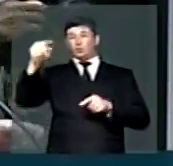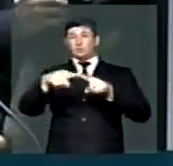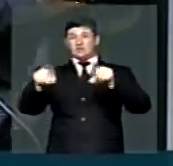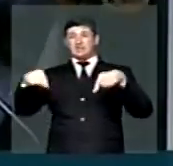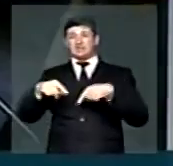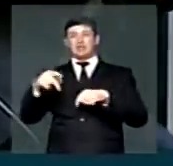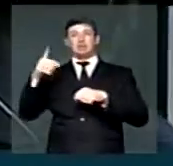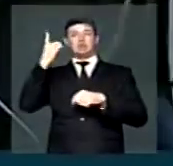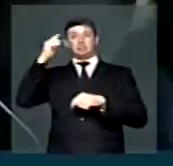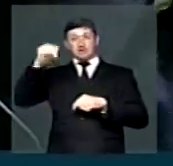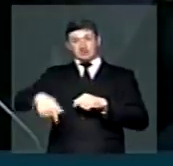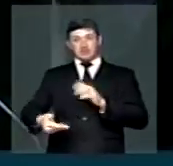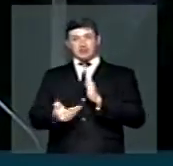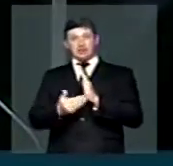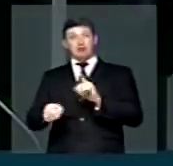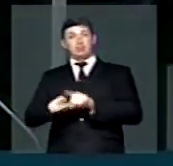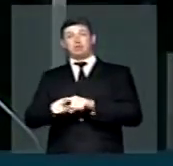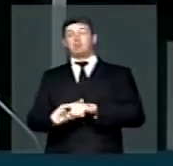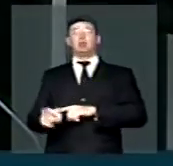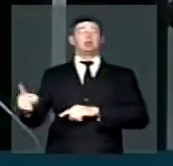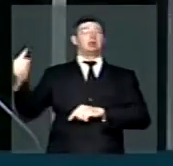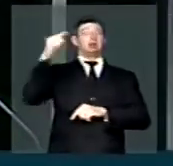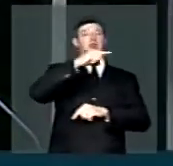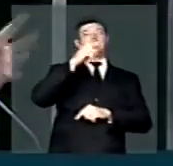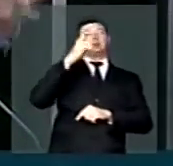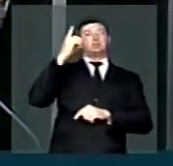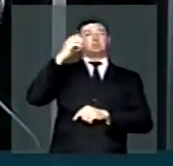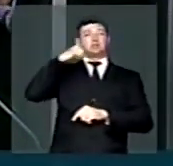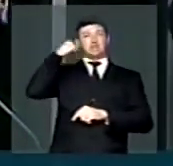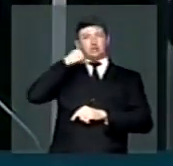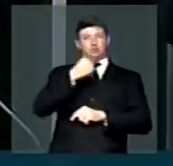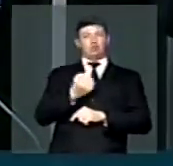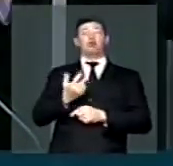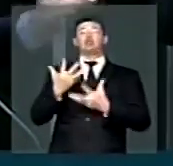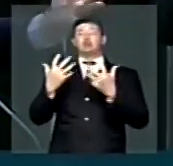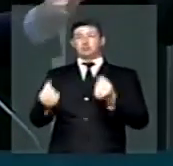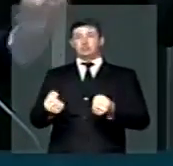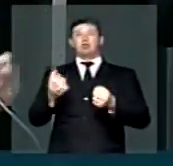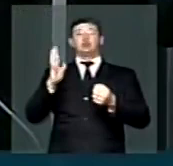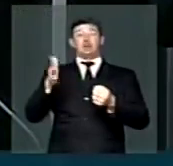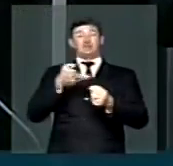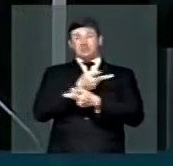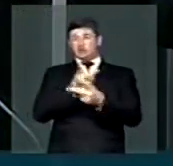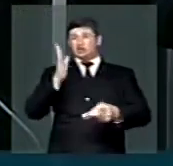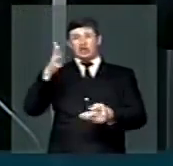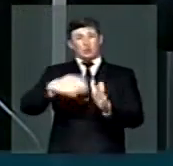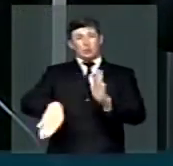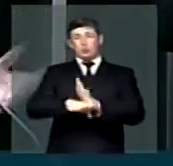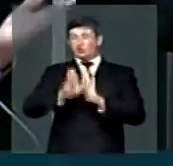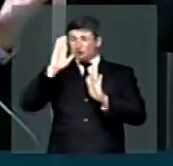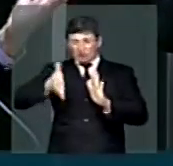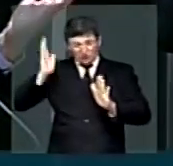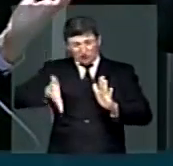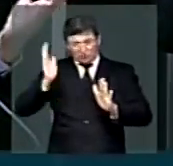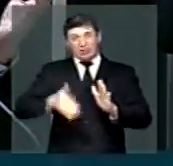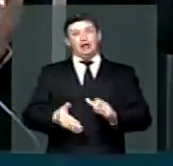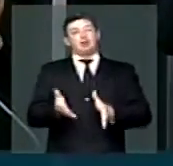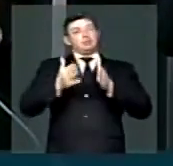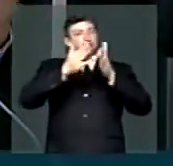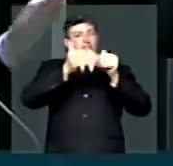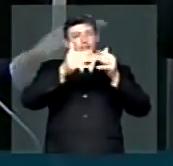desta casa e da casa de lá. Nós já visitamos quase todos eles e